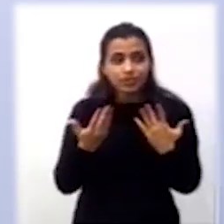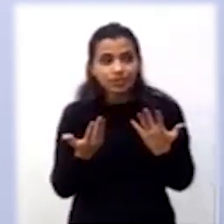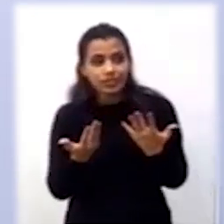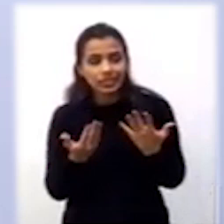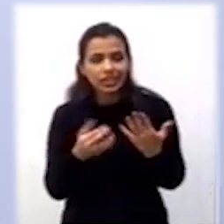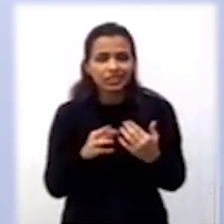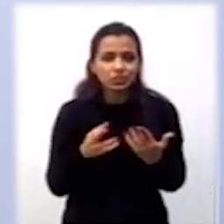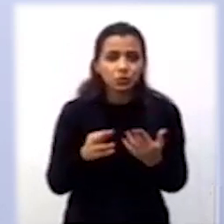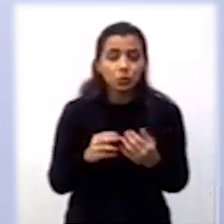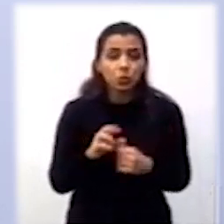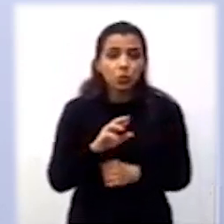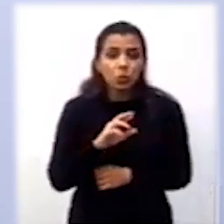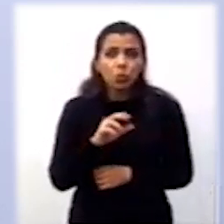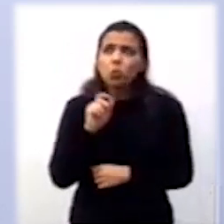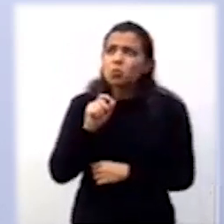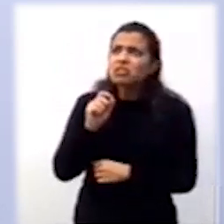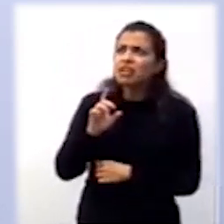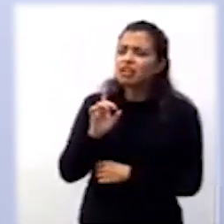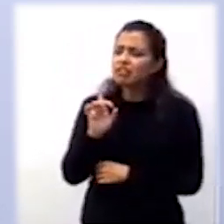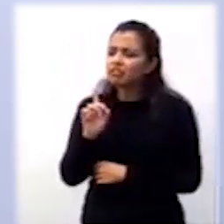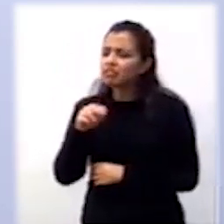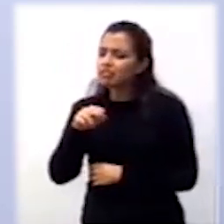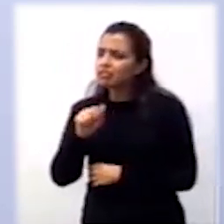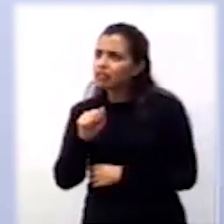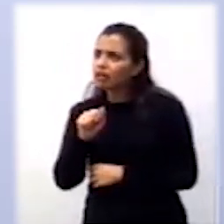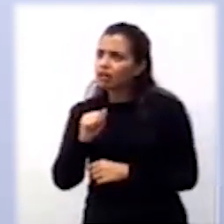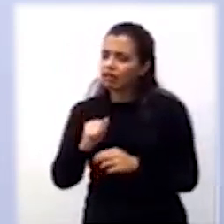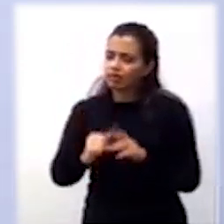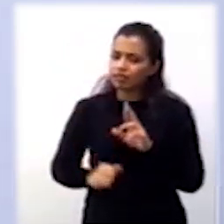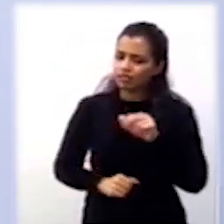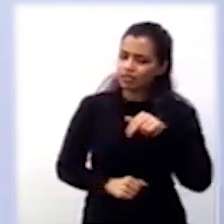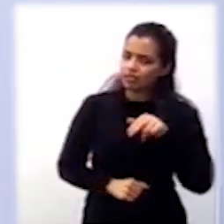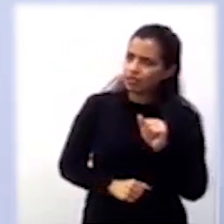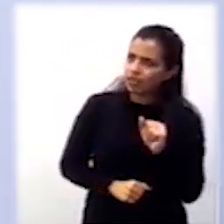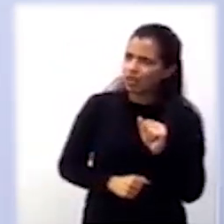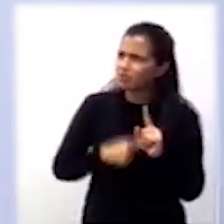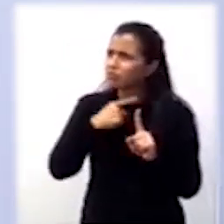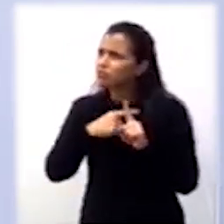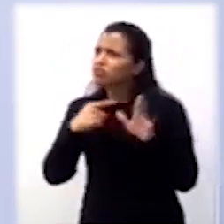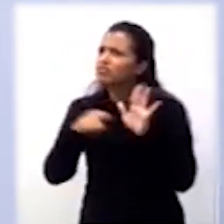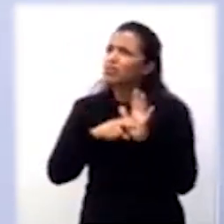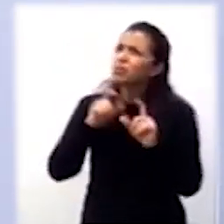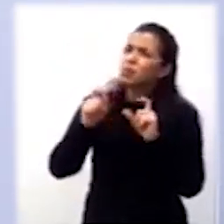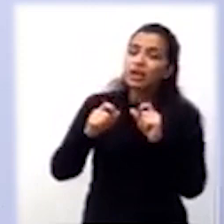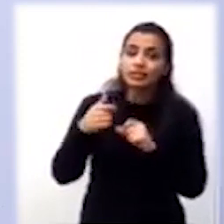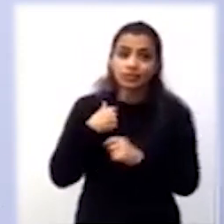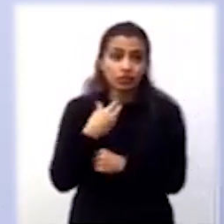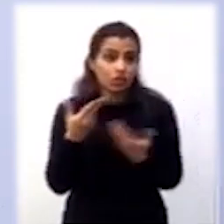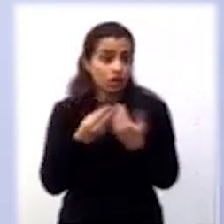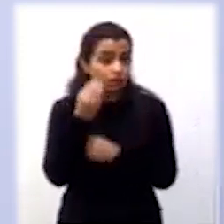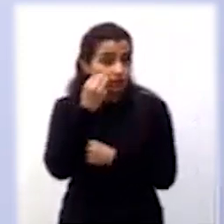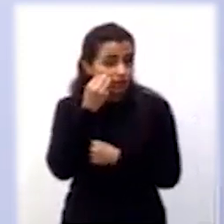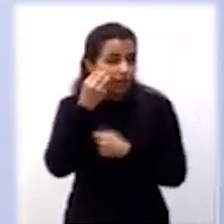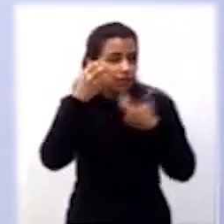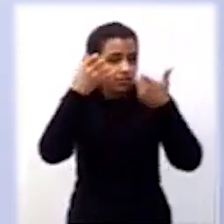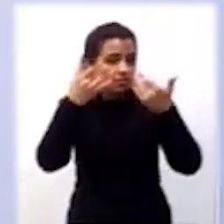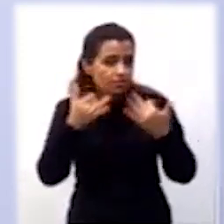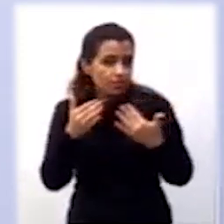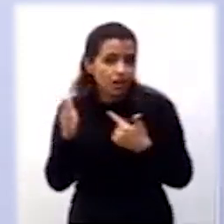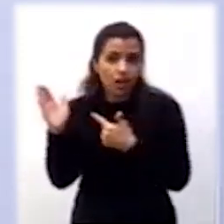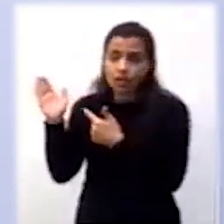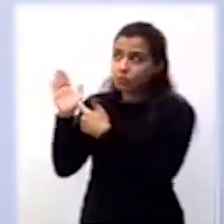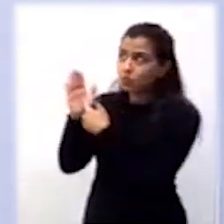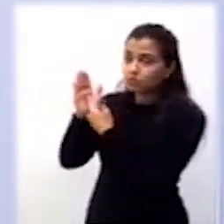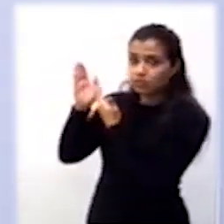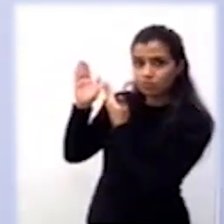o que é DNA, o que é RNA, o que é RNA positivo. Então eu vou mostrar para vocês uma classificação aqui para vocês, básica,